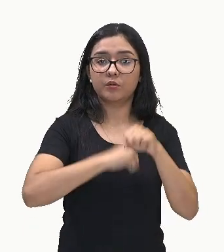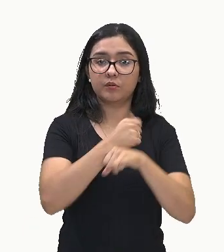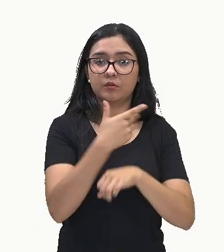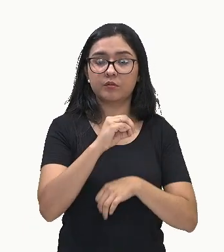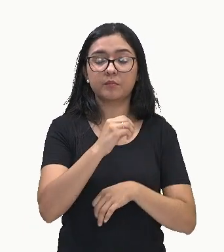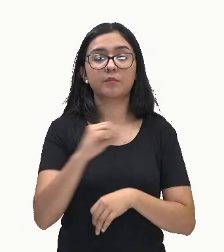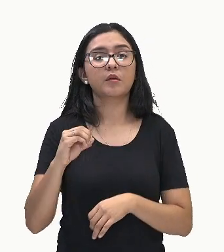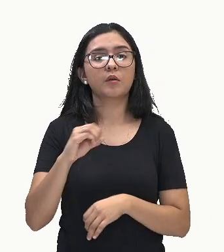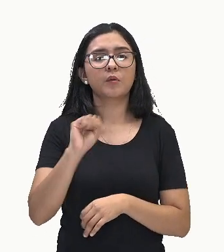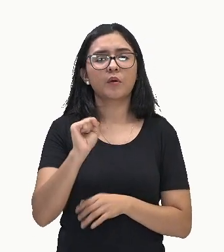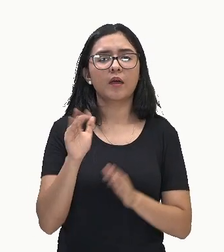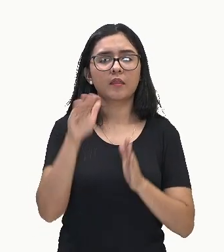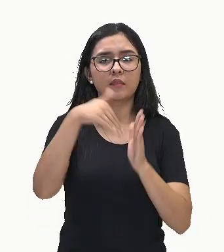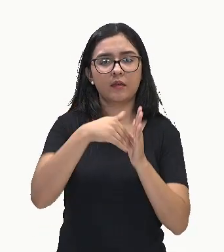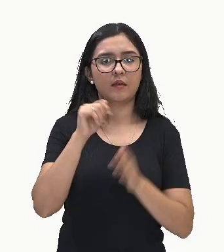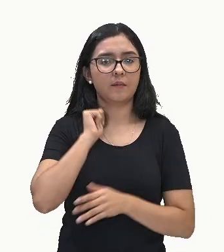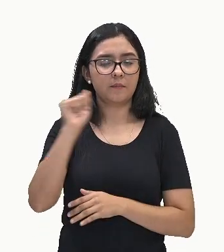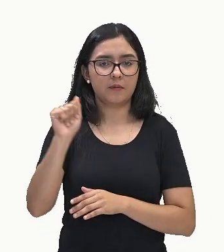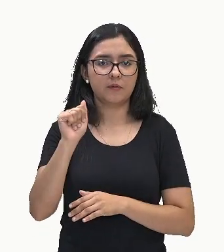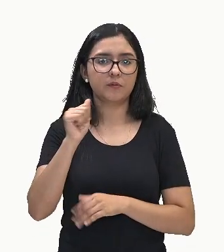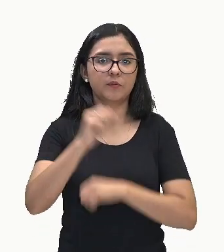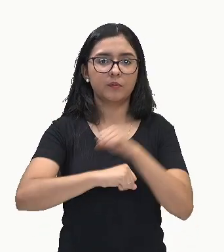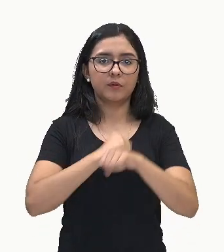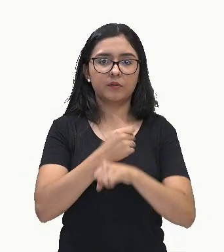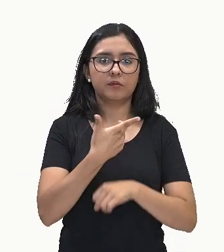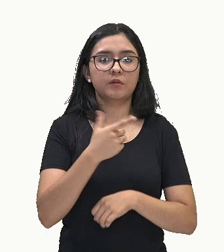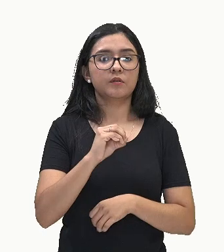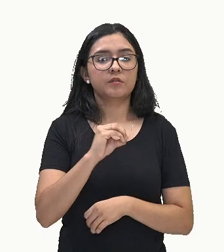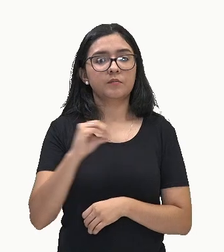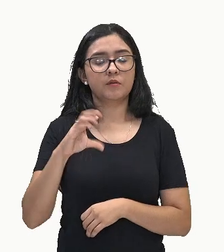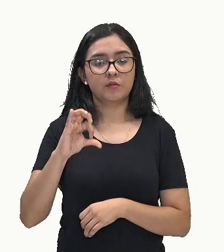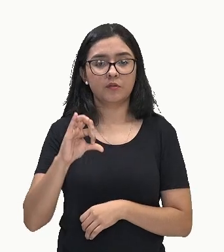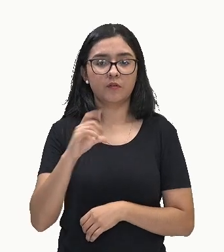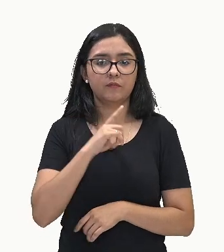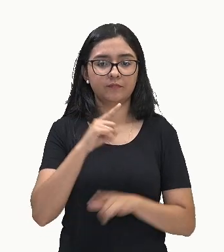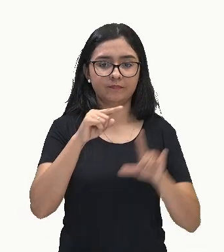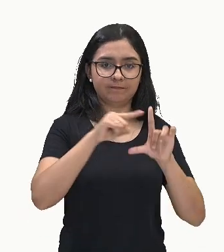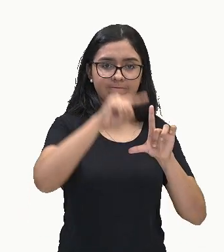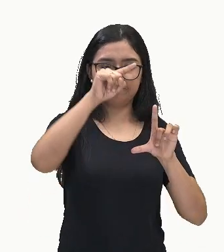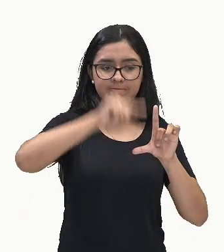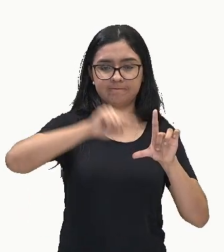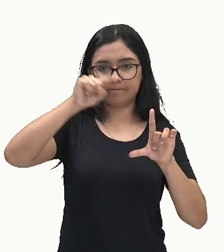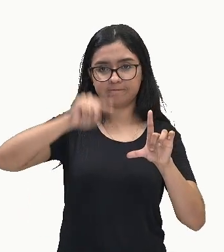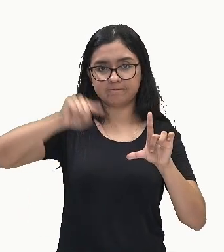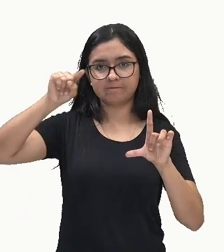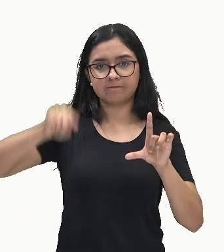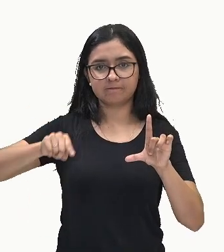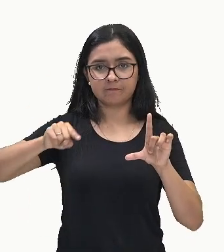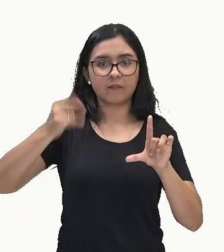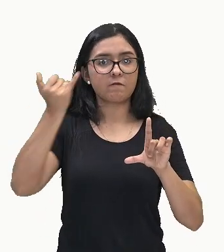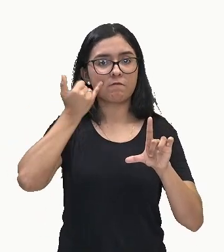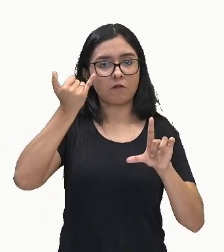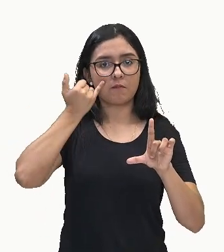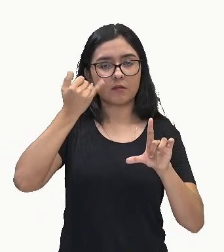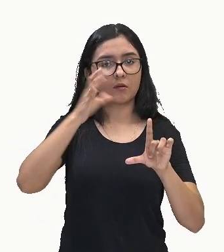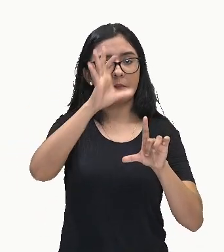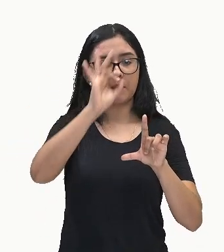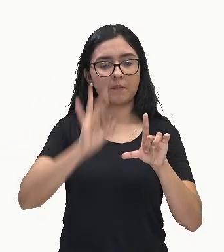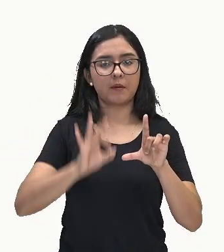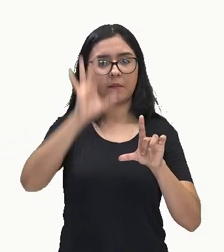a abril de 2009 então nós temos aqui né vários dados em porcentagem né em